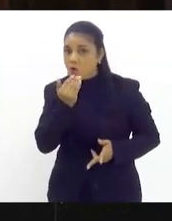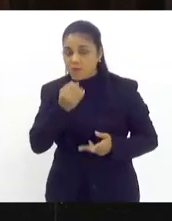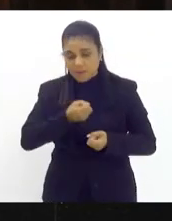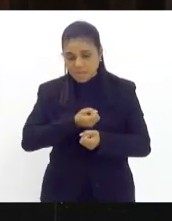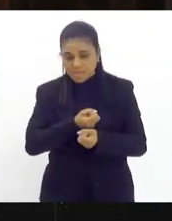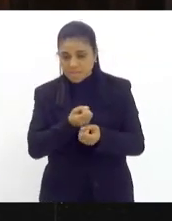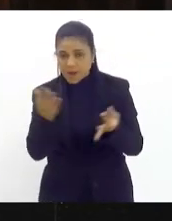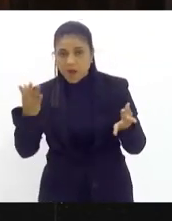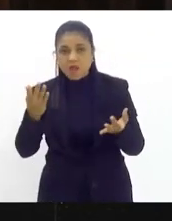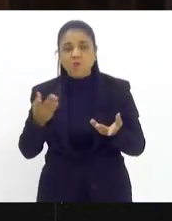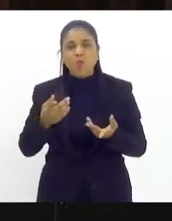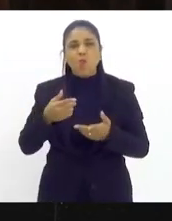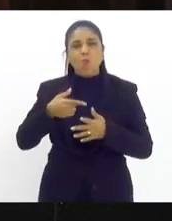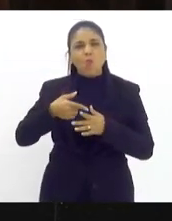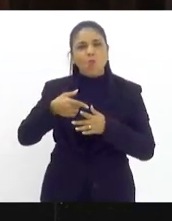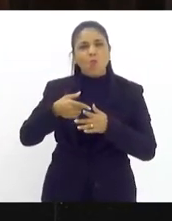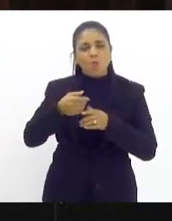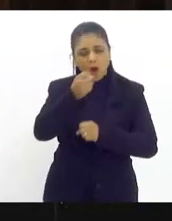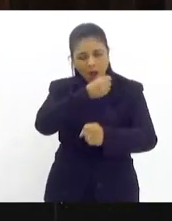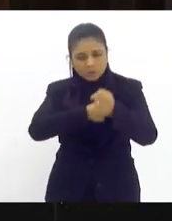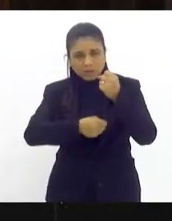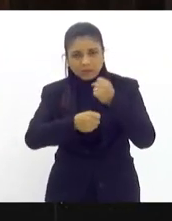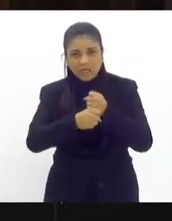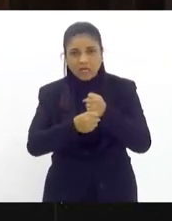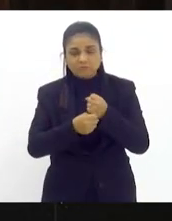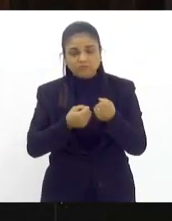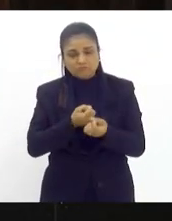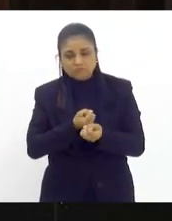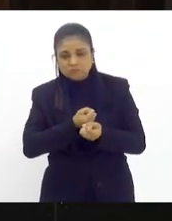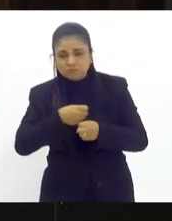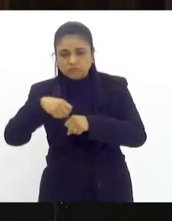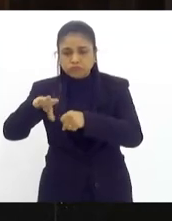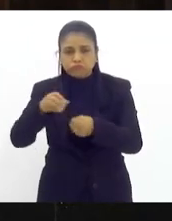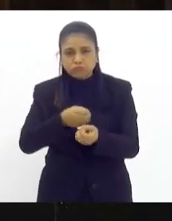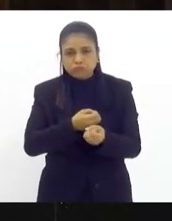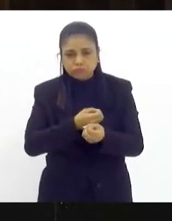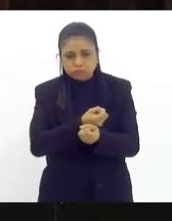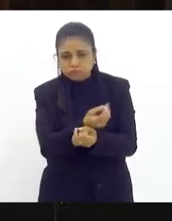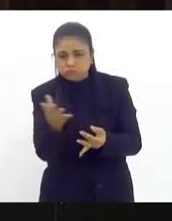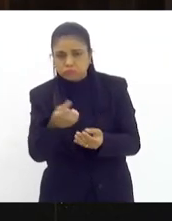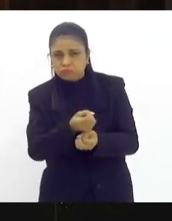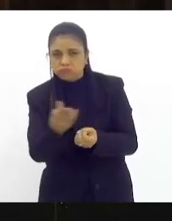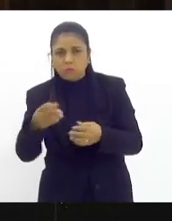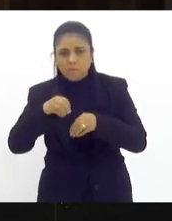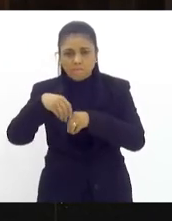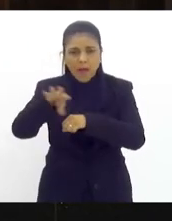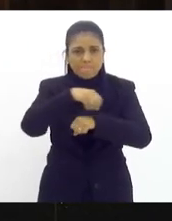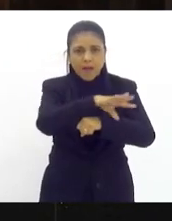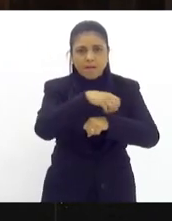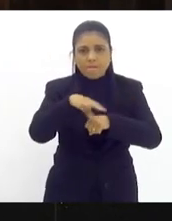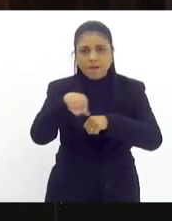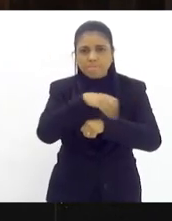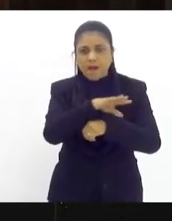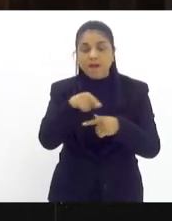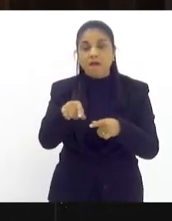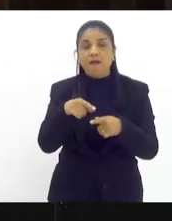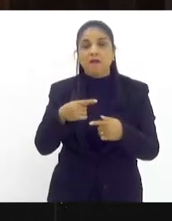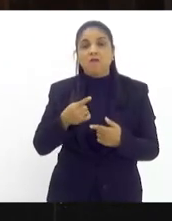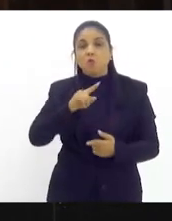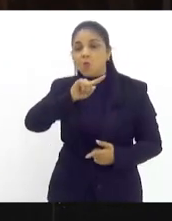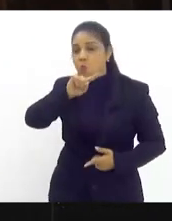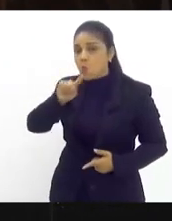um milhão de itens as pessoas que são necessitadas que recebem assistência